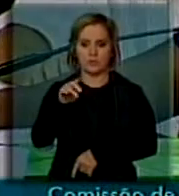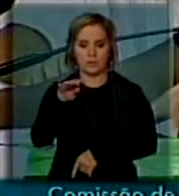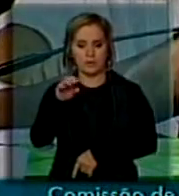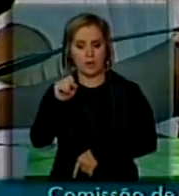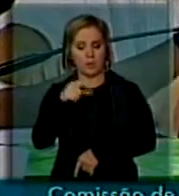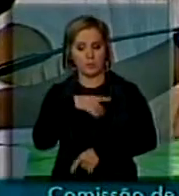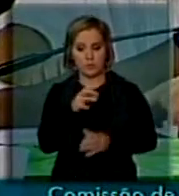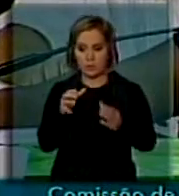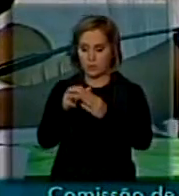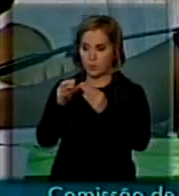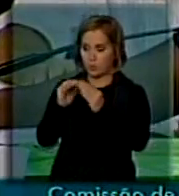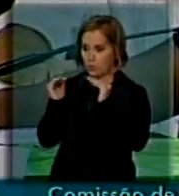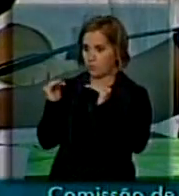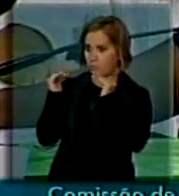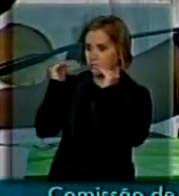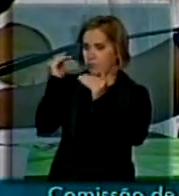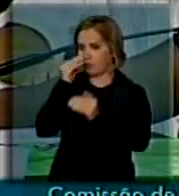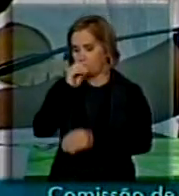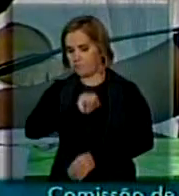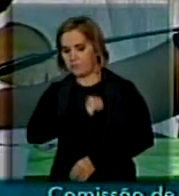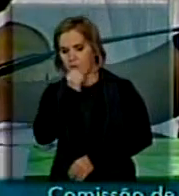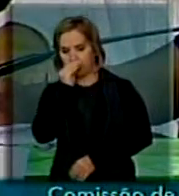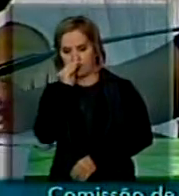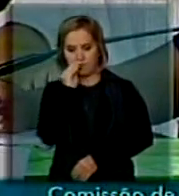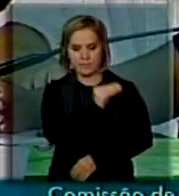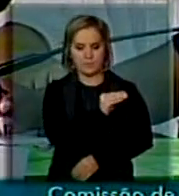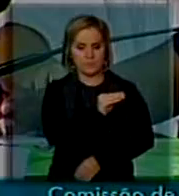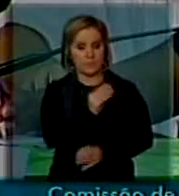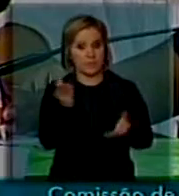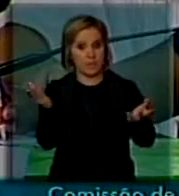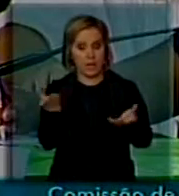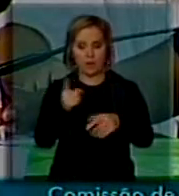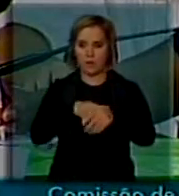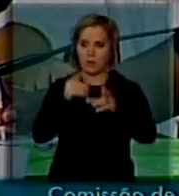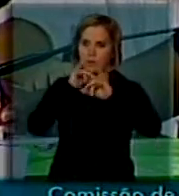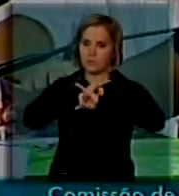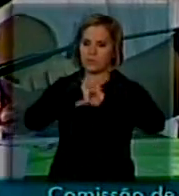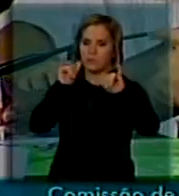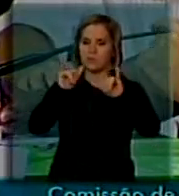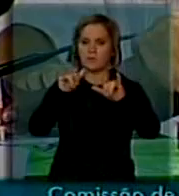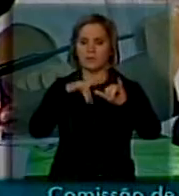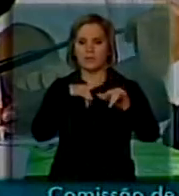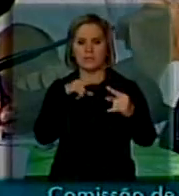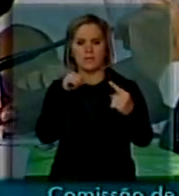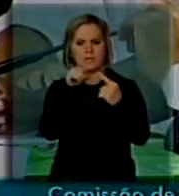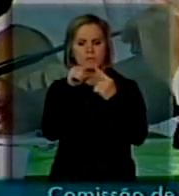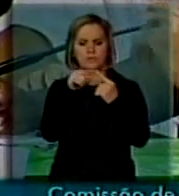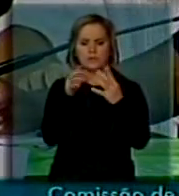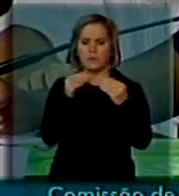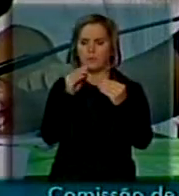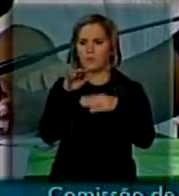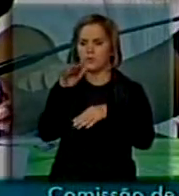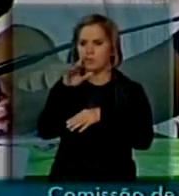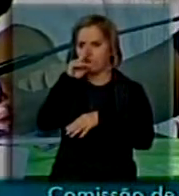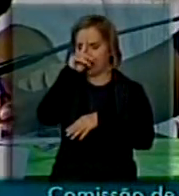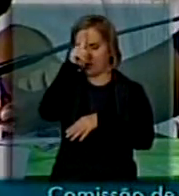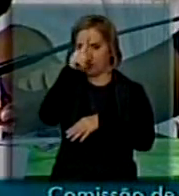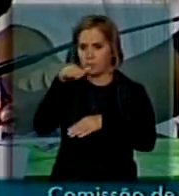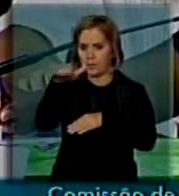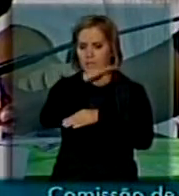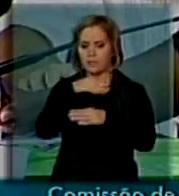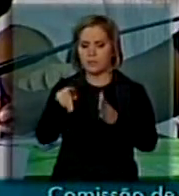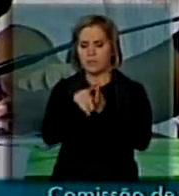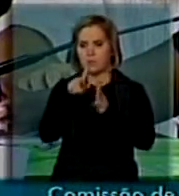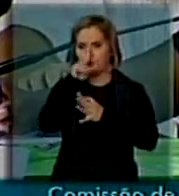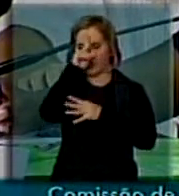E nesse momento, eu acho que é importante a gente mostrar um alerta e a gente ver que o foco aqui está muito em cima do poder público, e eu acho que o poder público ele